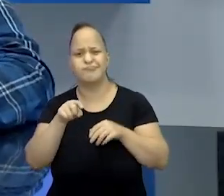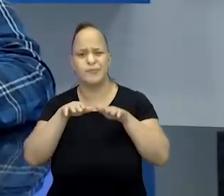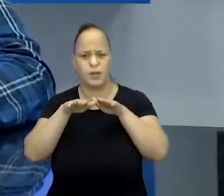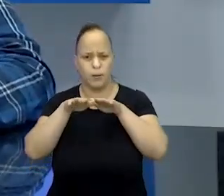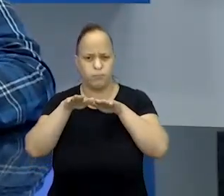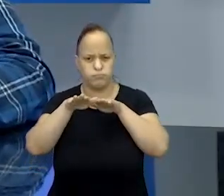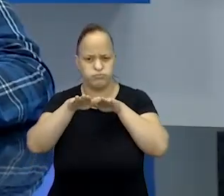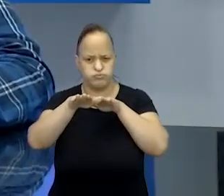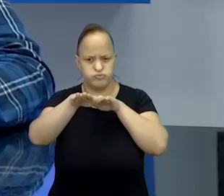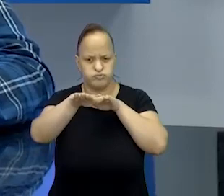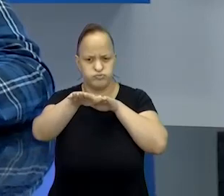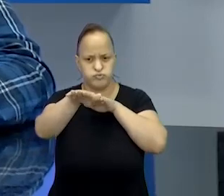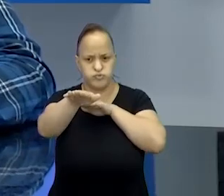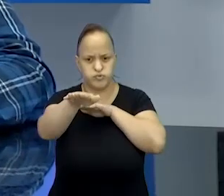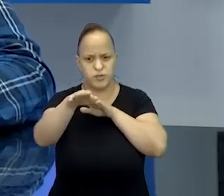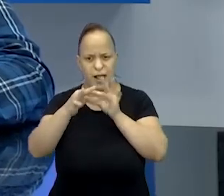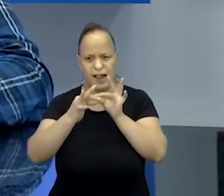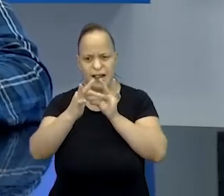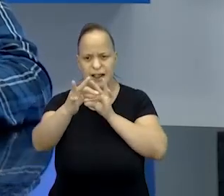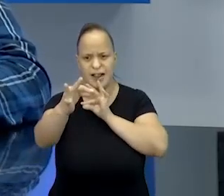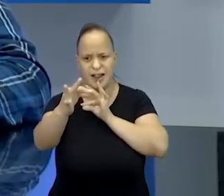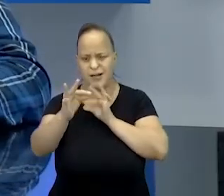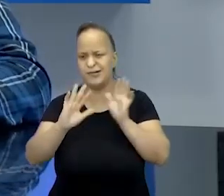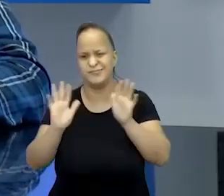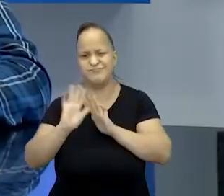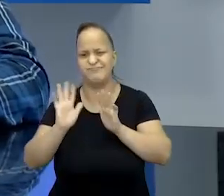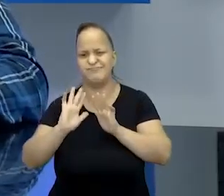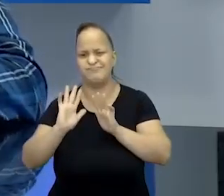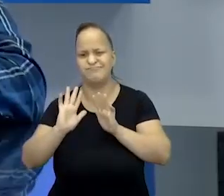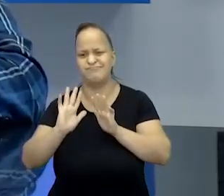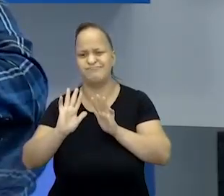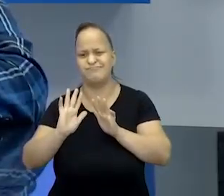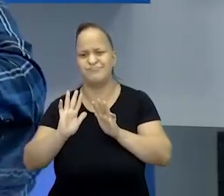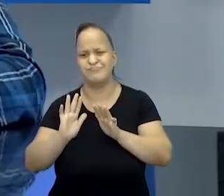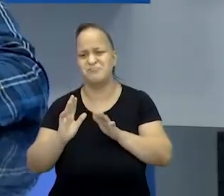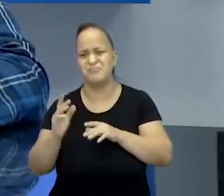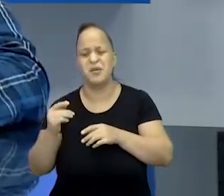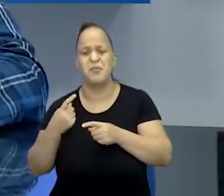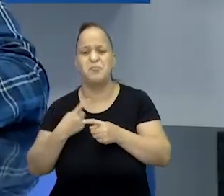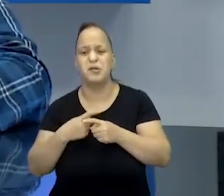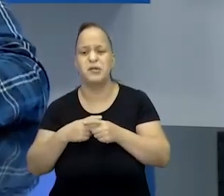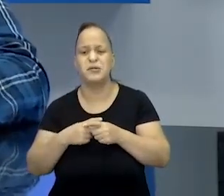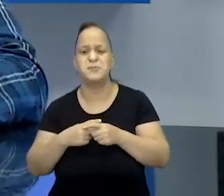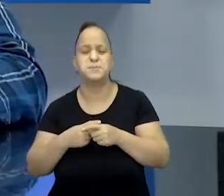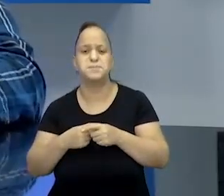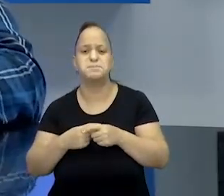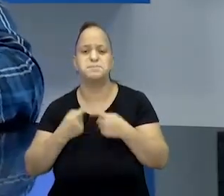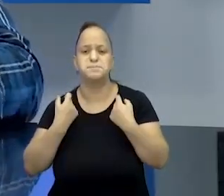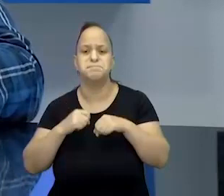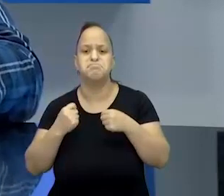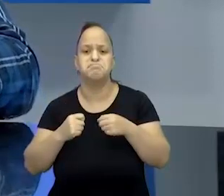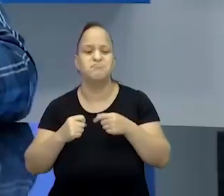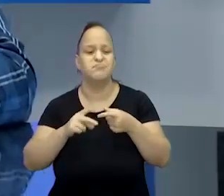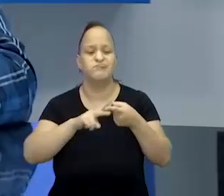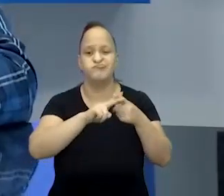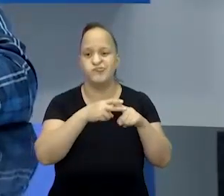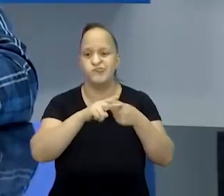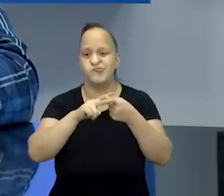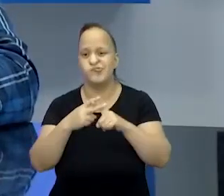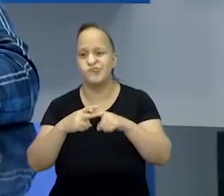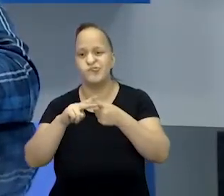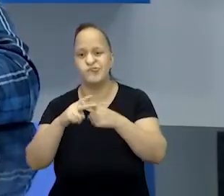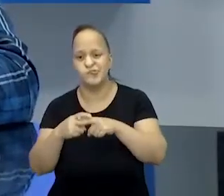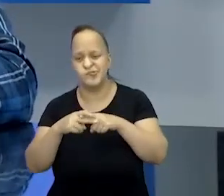para a construção de casas, tá? As pessoas teriam que fazer um alto investimento para construir naquele